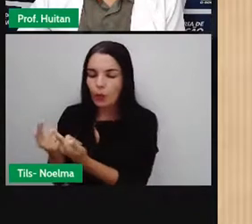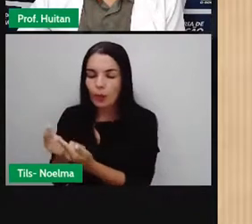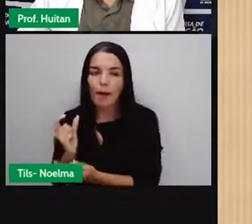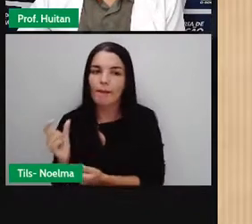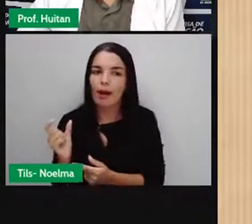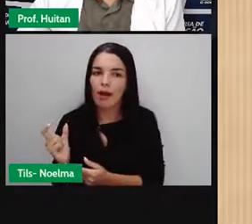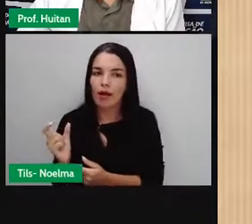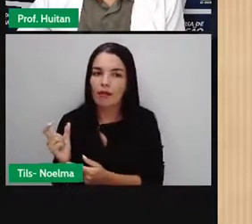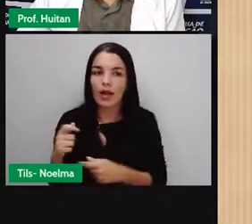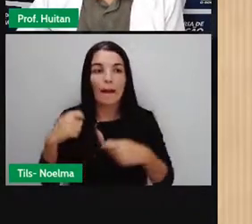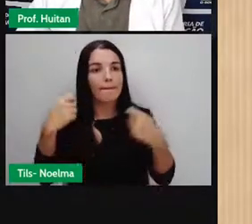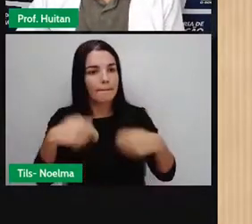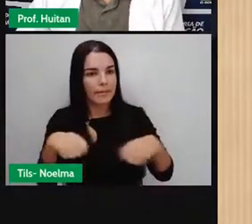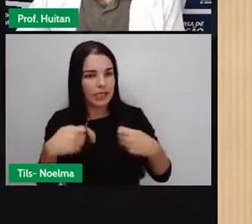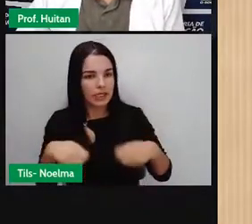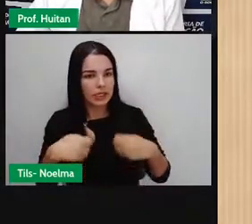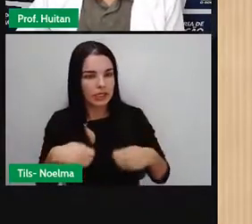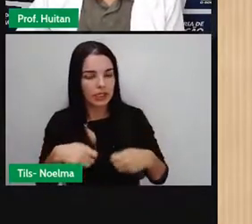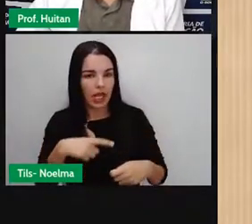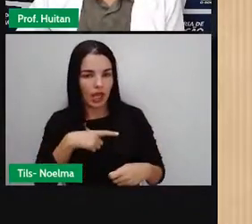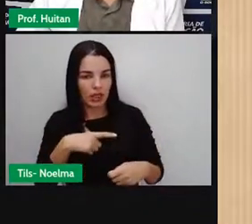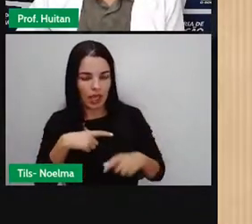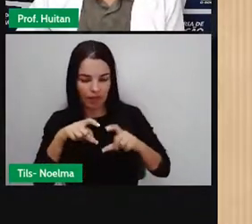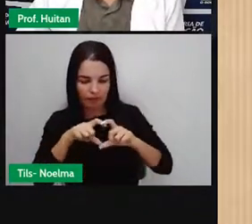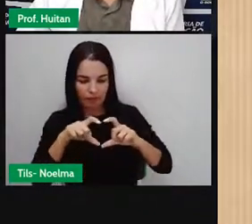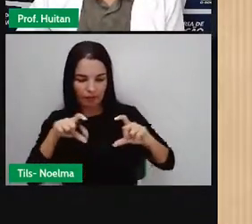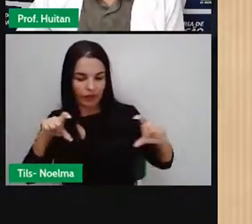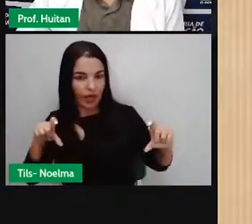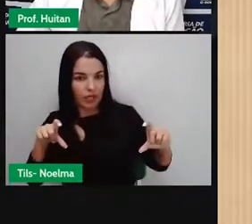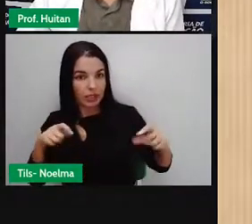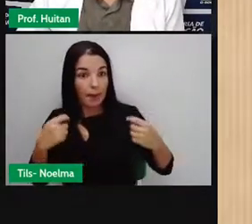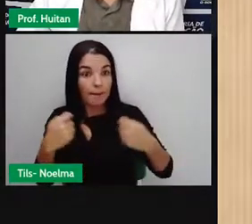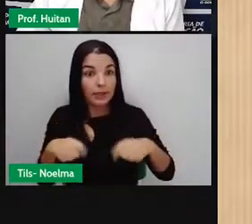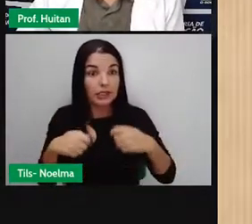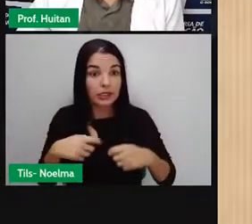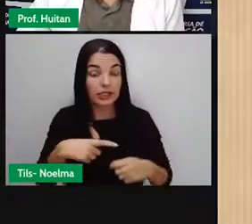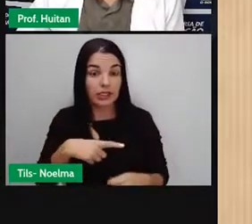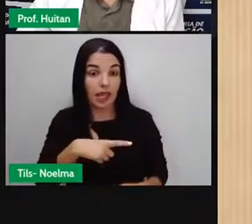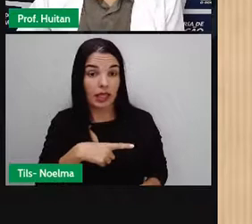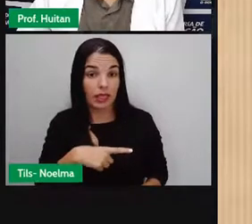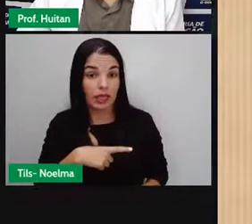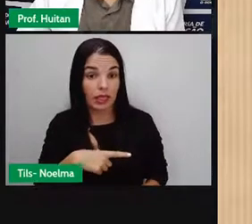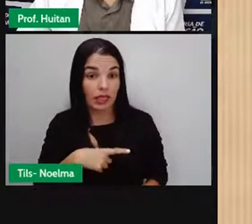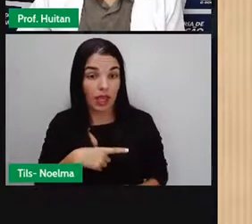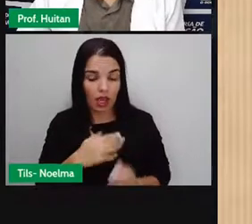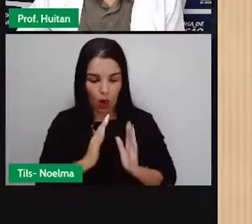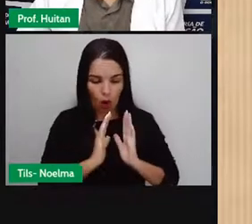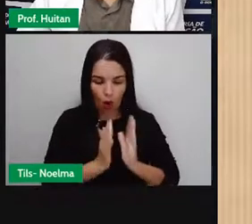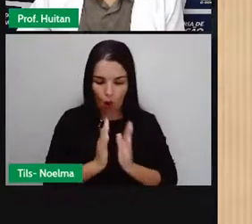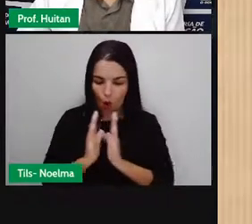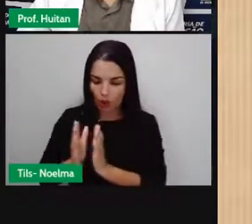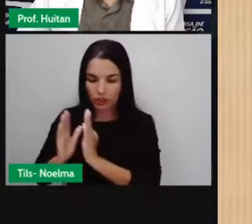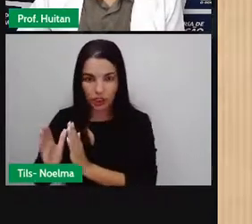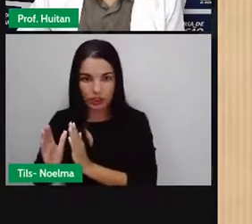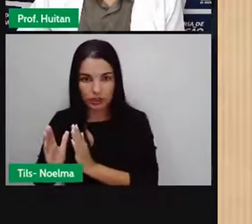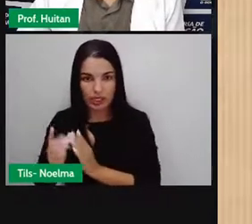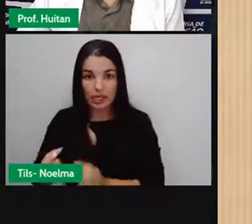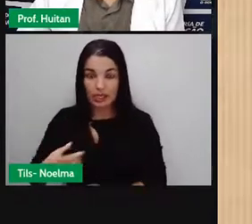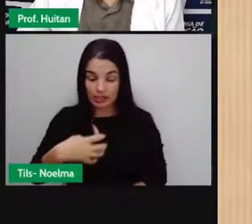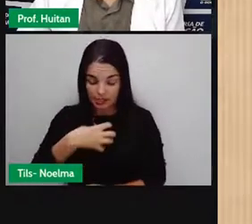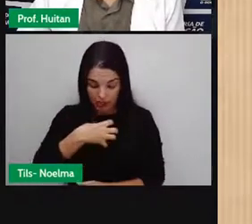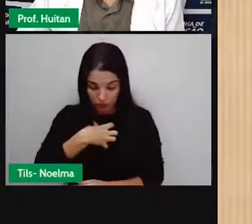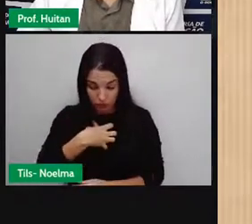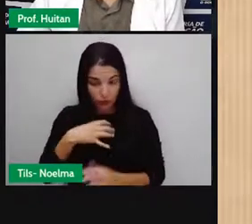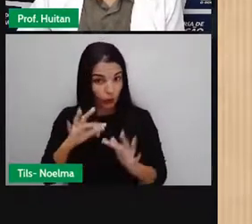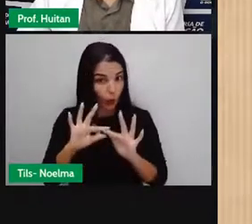palavras. Para que seja frase, não é? Para que a frase seja verdadeiramente uma frase, ela precisa ter ordem,